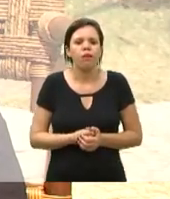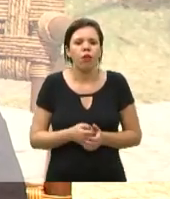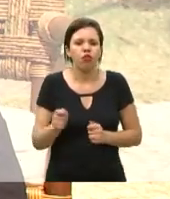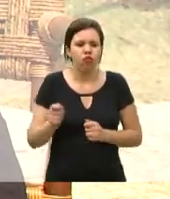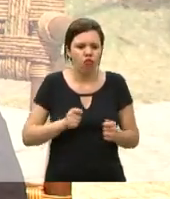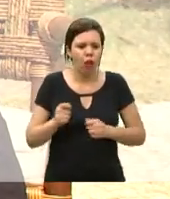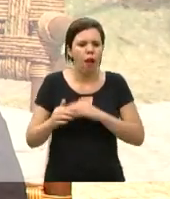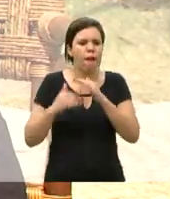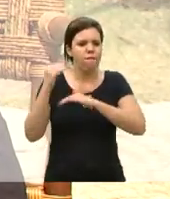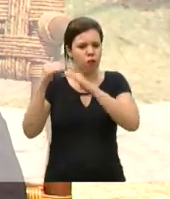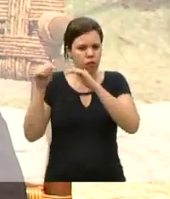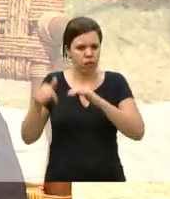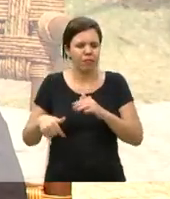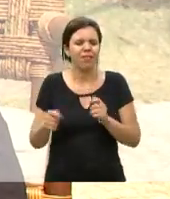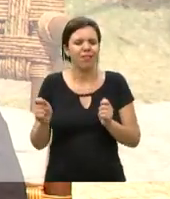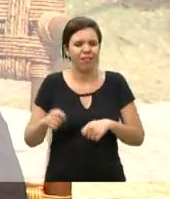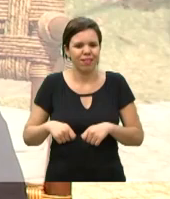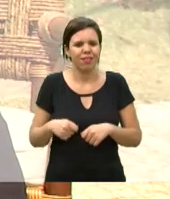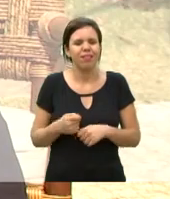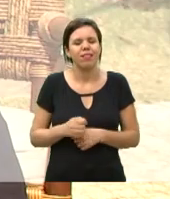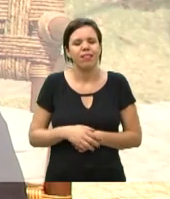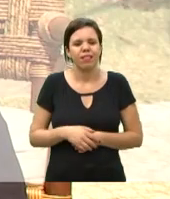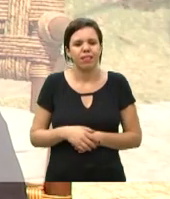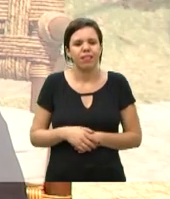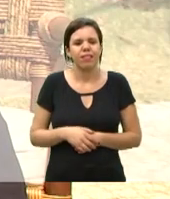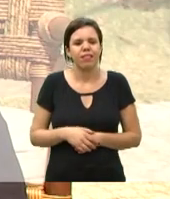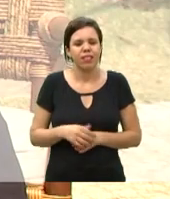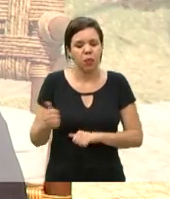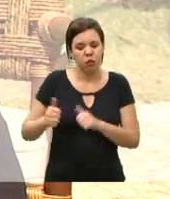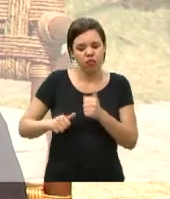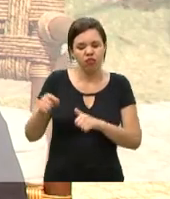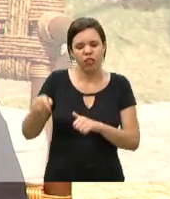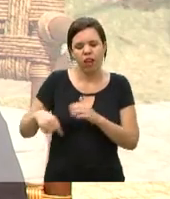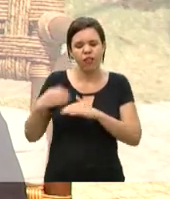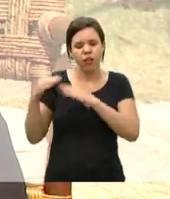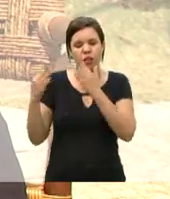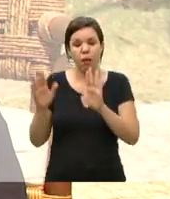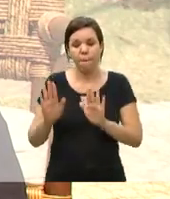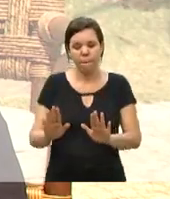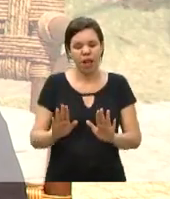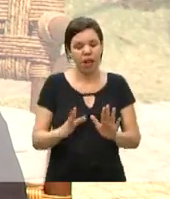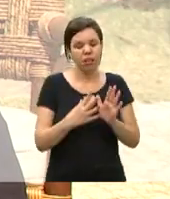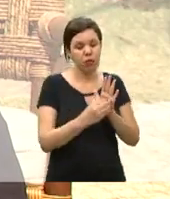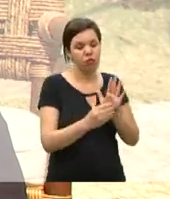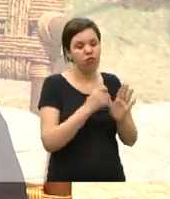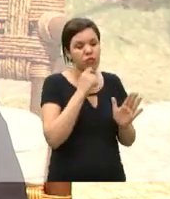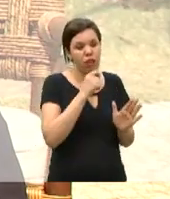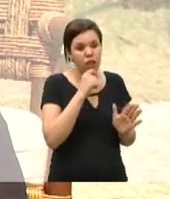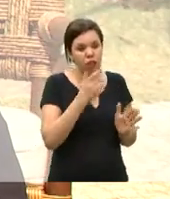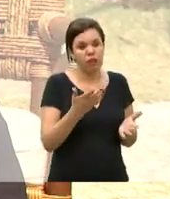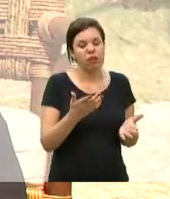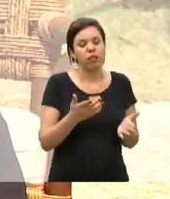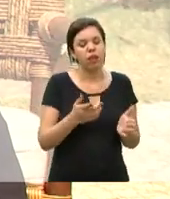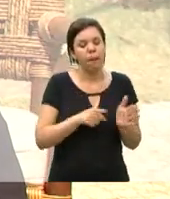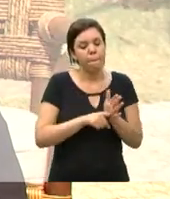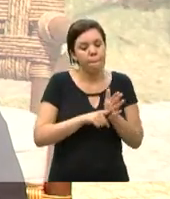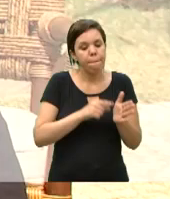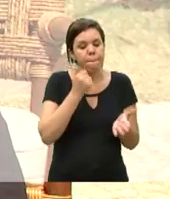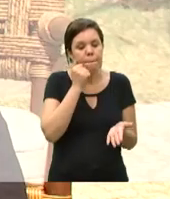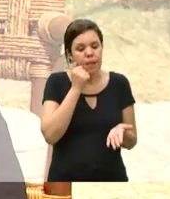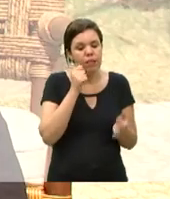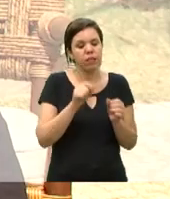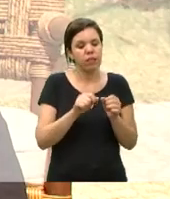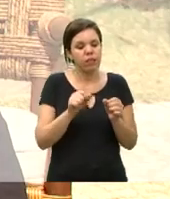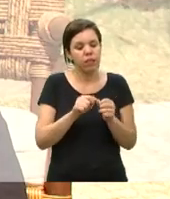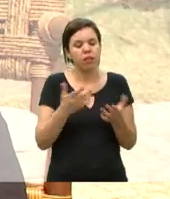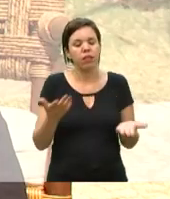a evolução, não é? E o modismo, ele precisa ainda passar pela ciência, né?